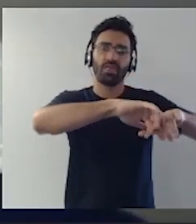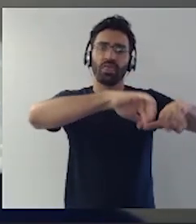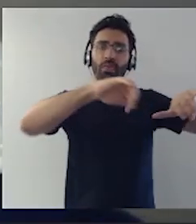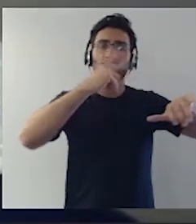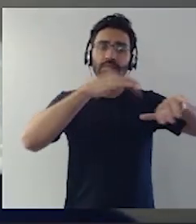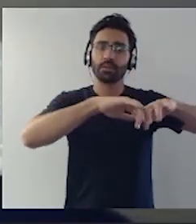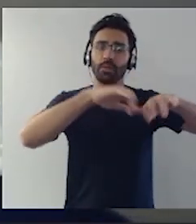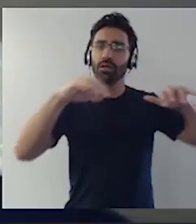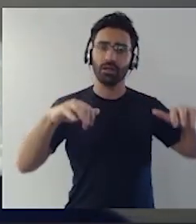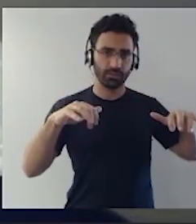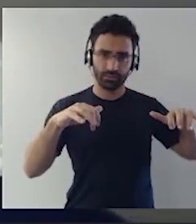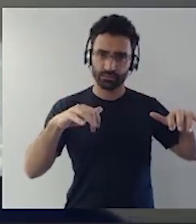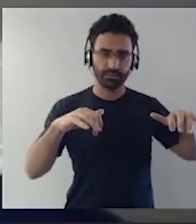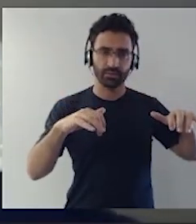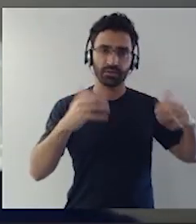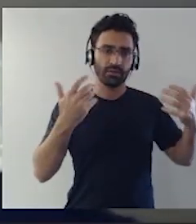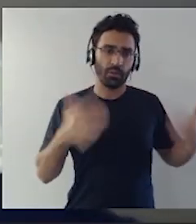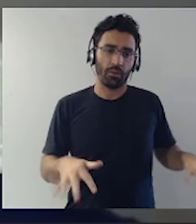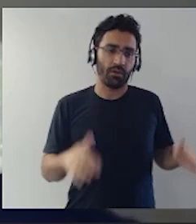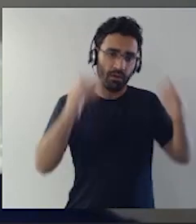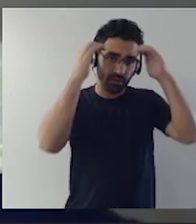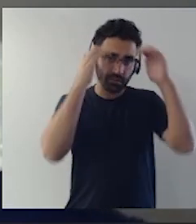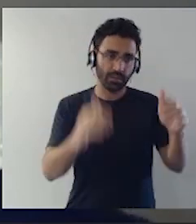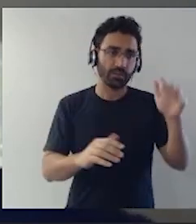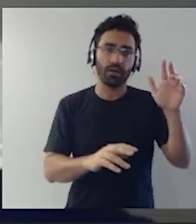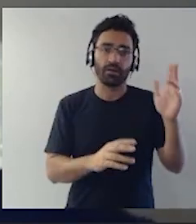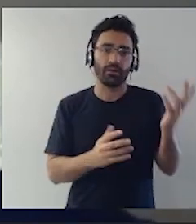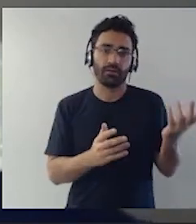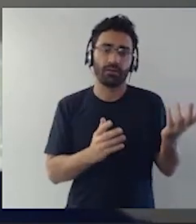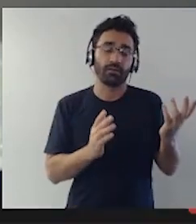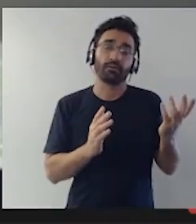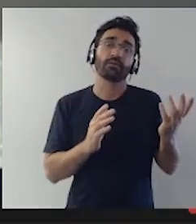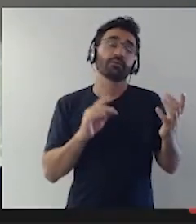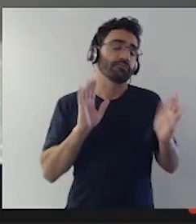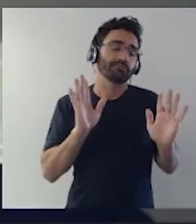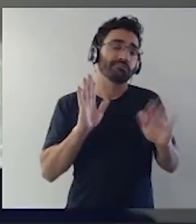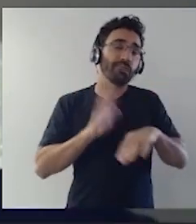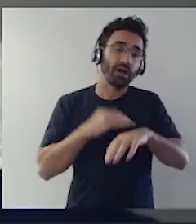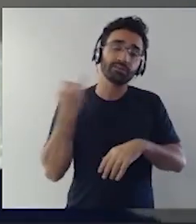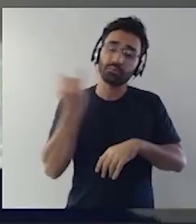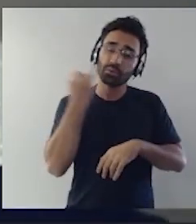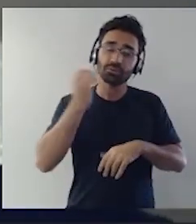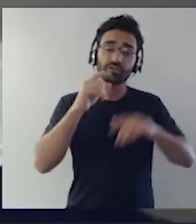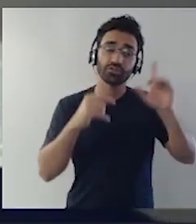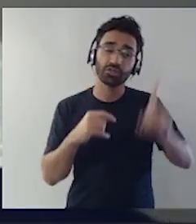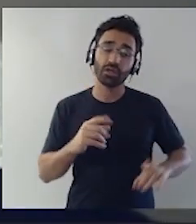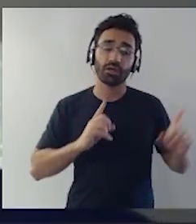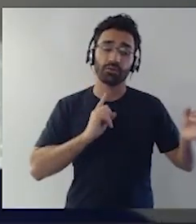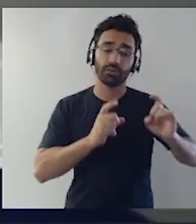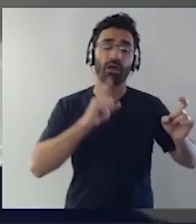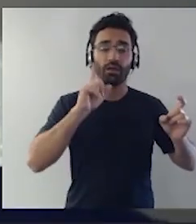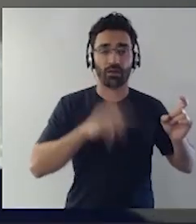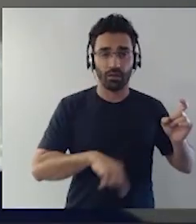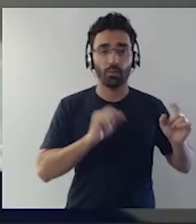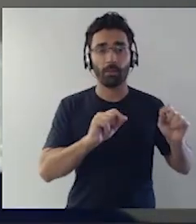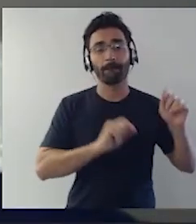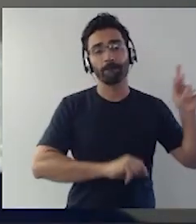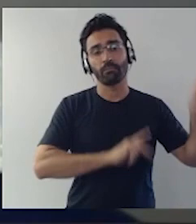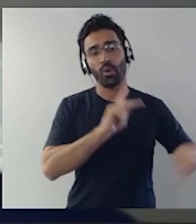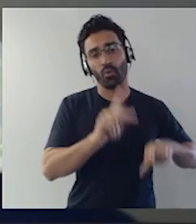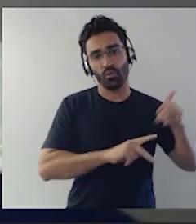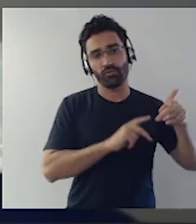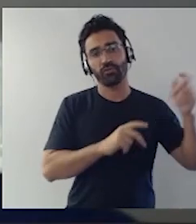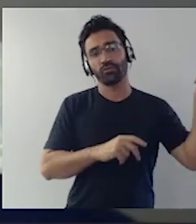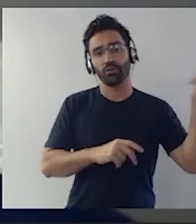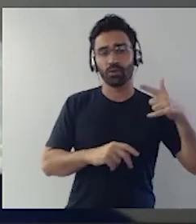do direito público brasileiro para tentar desconstruir essa doutrina clássica